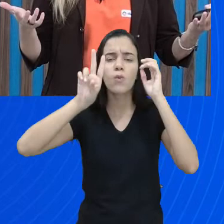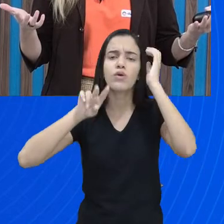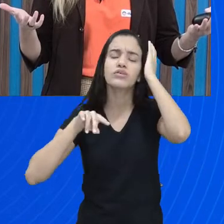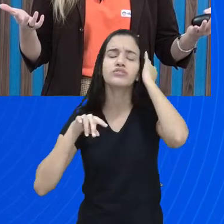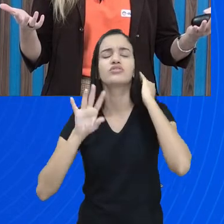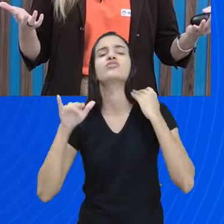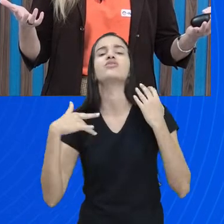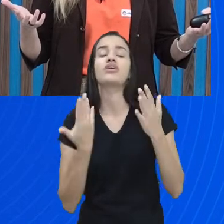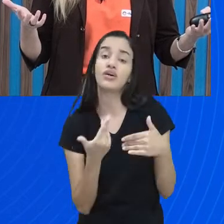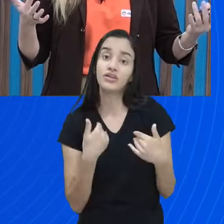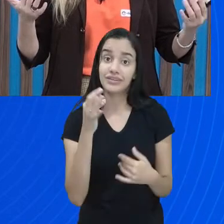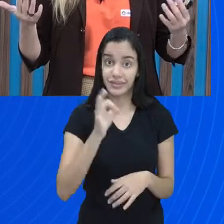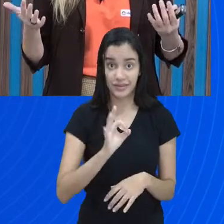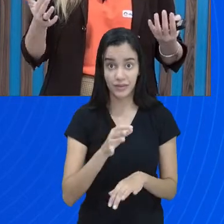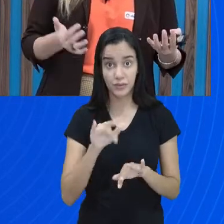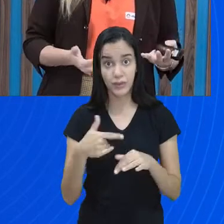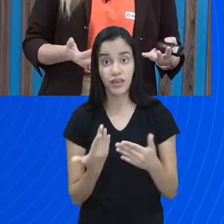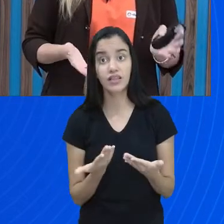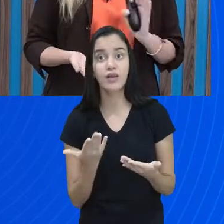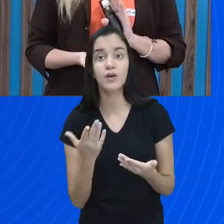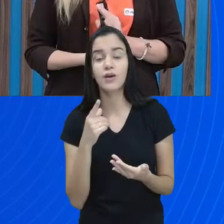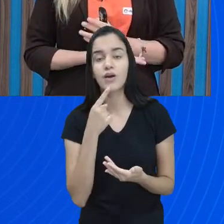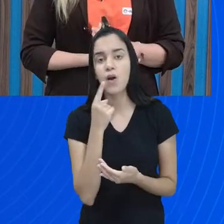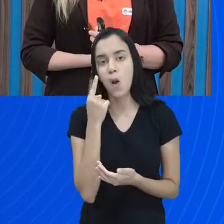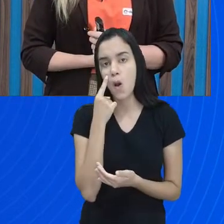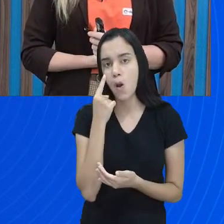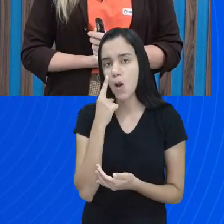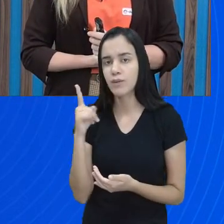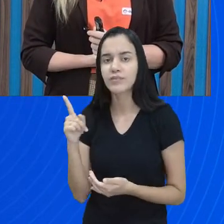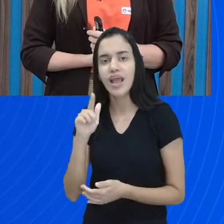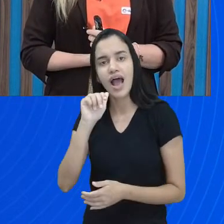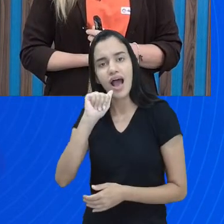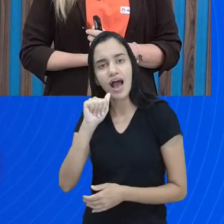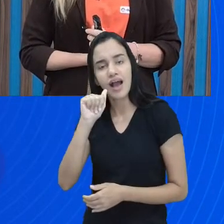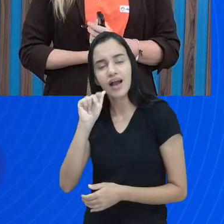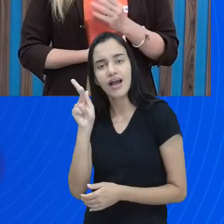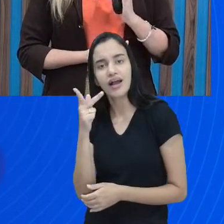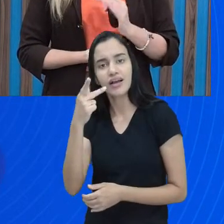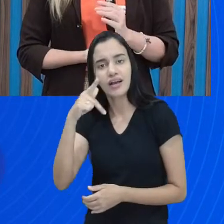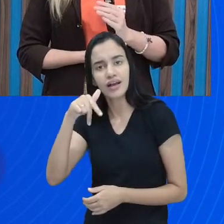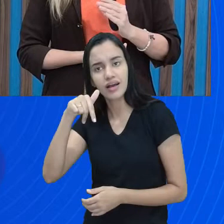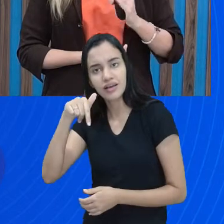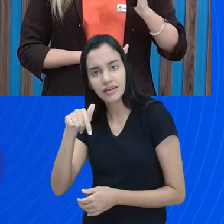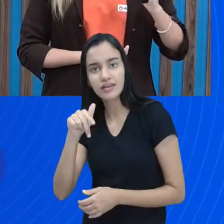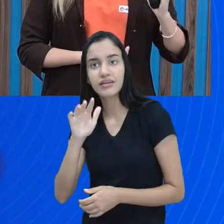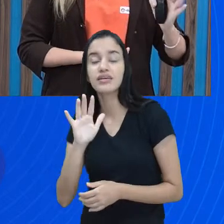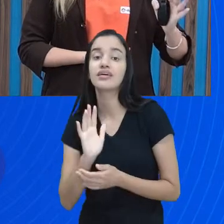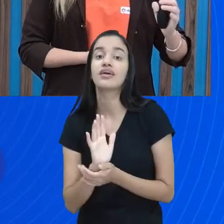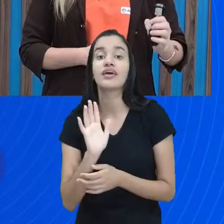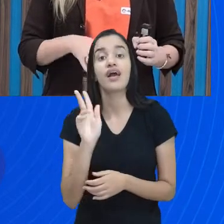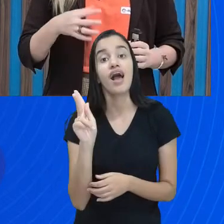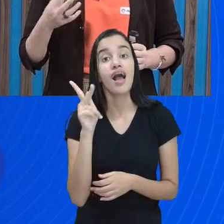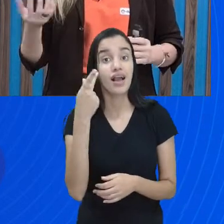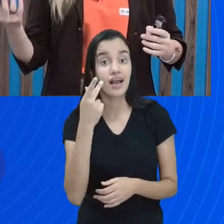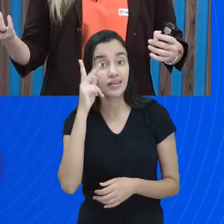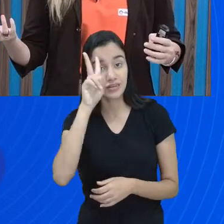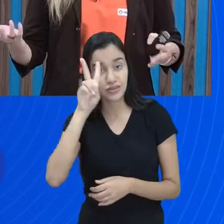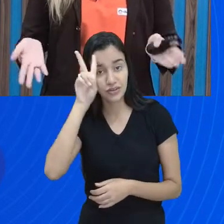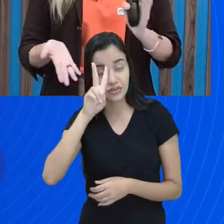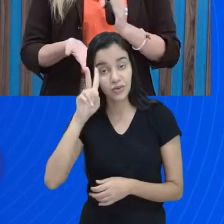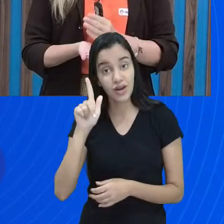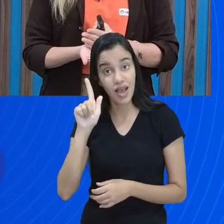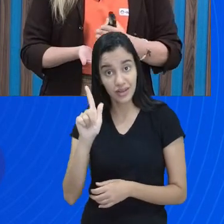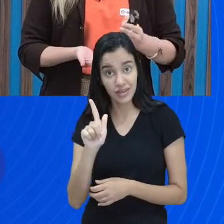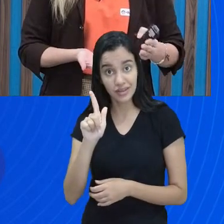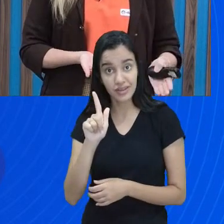em quadrinhos, tá certo? Um HQ. Sabe o que significa HQ? H de história, Q de